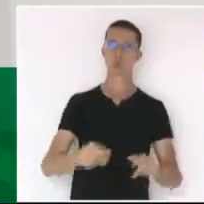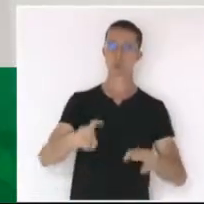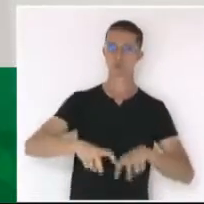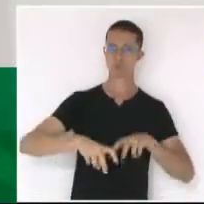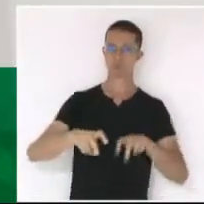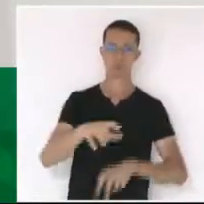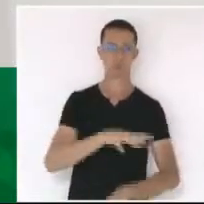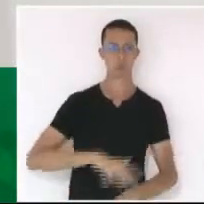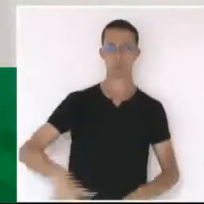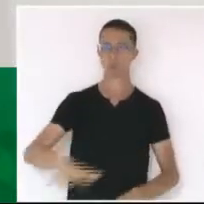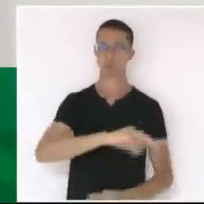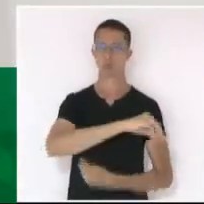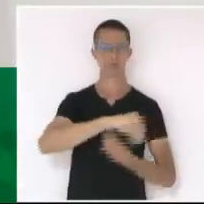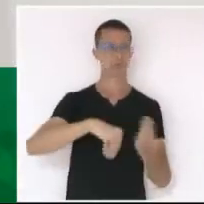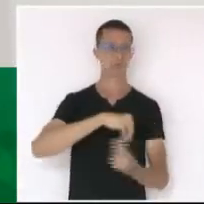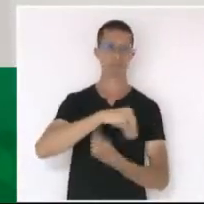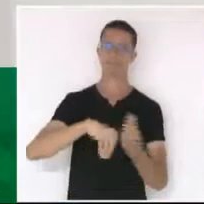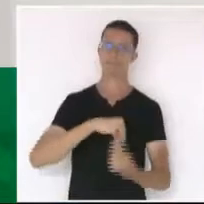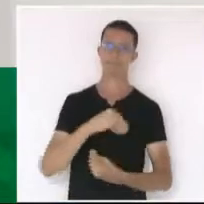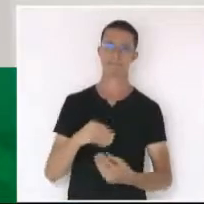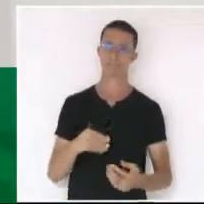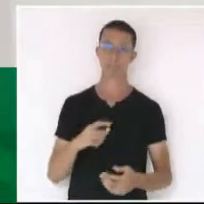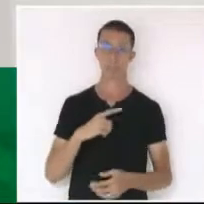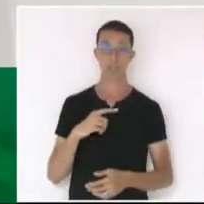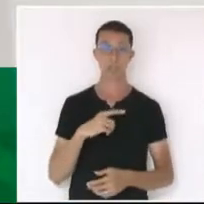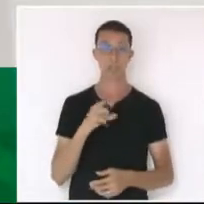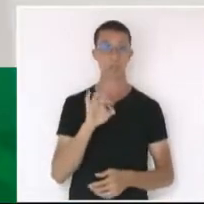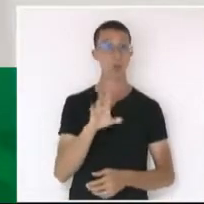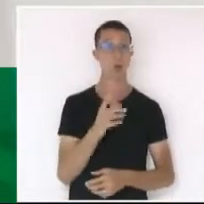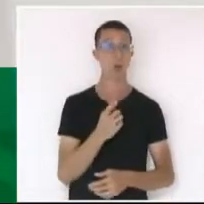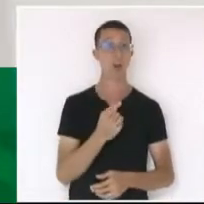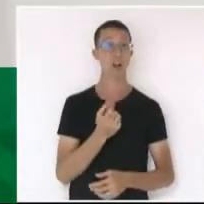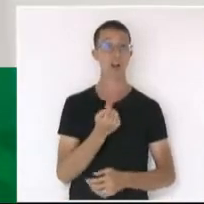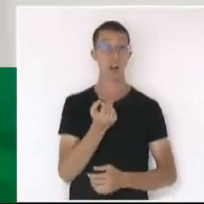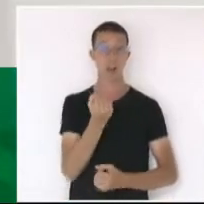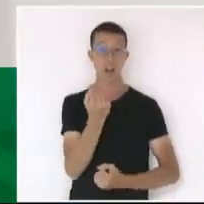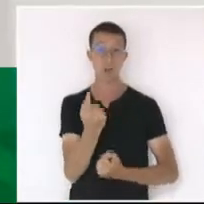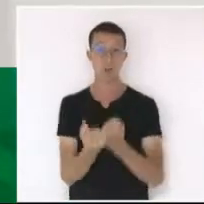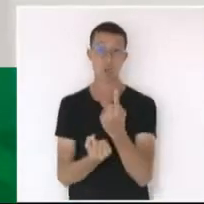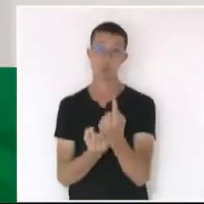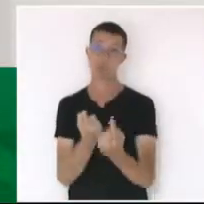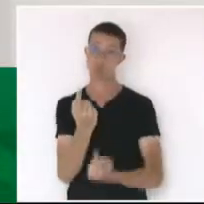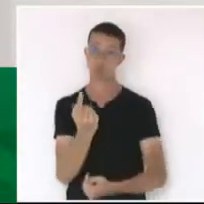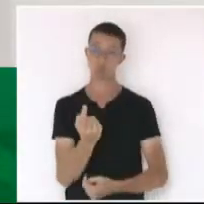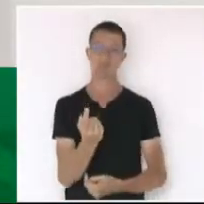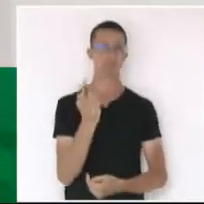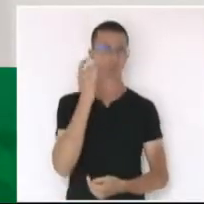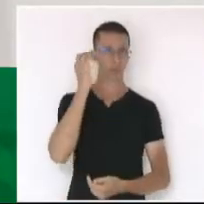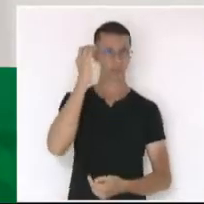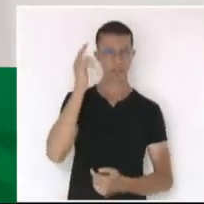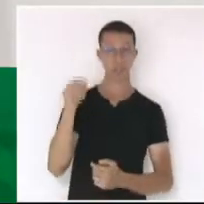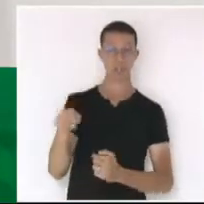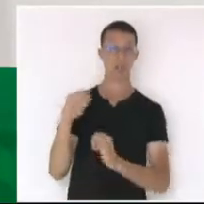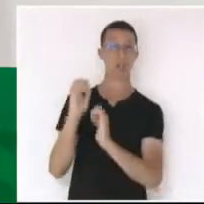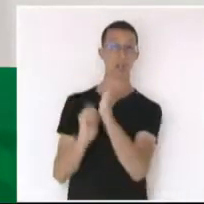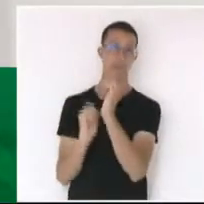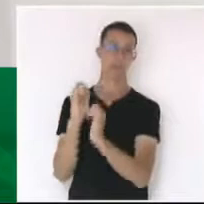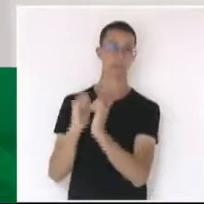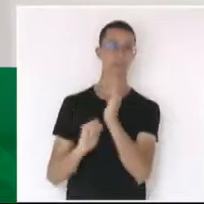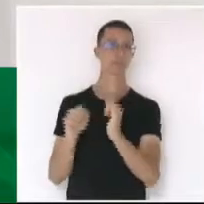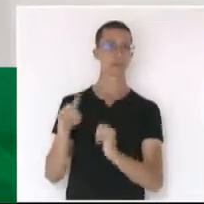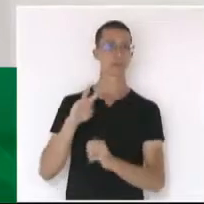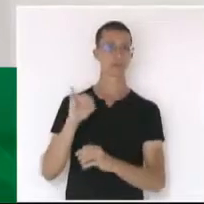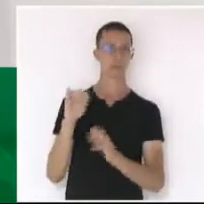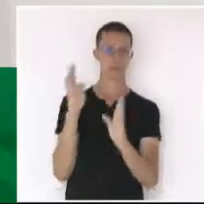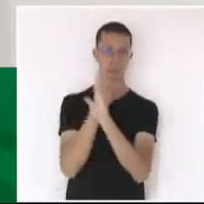Indústrias que produzem alimentos é uma questão pontual que a própria empresa vai ter eu tenho certeza a responsabilidade de